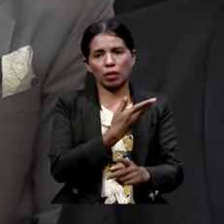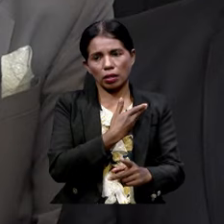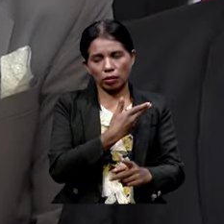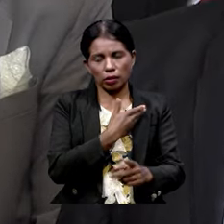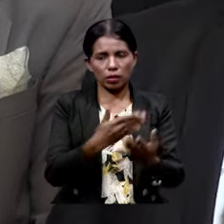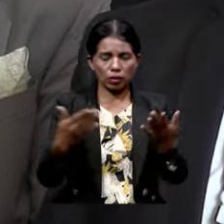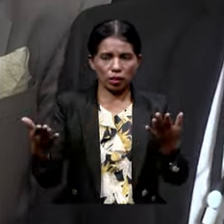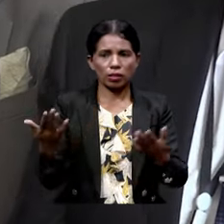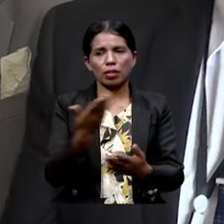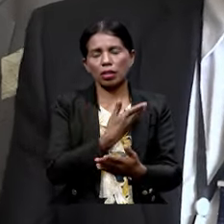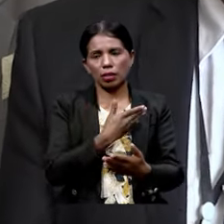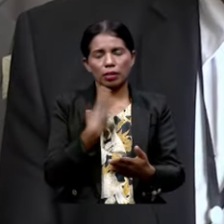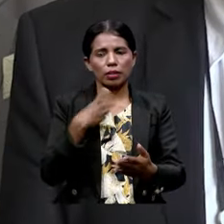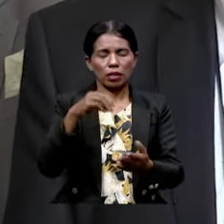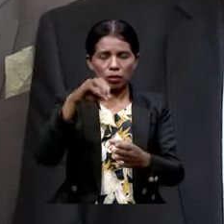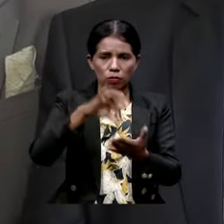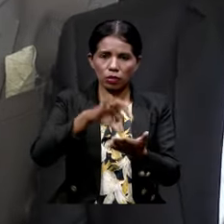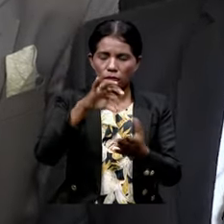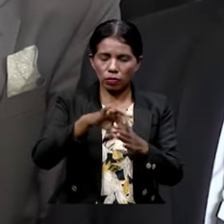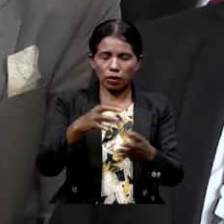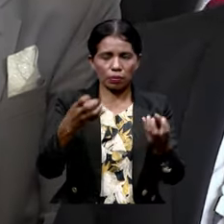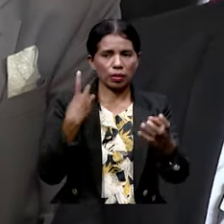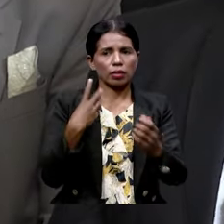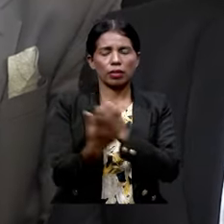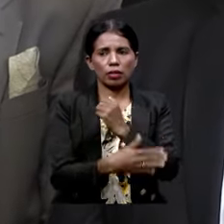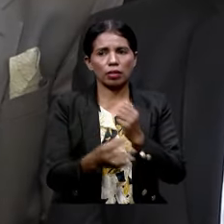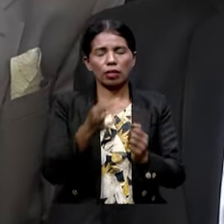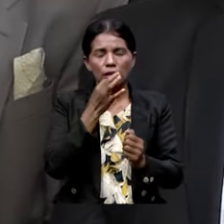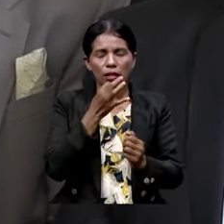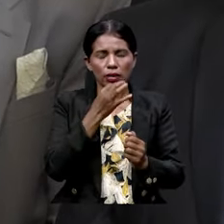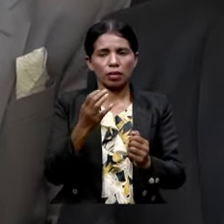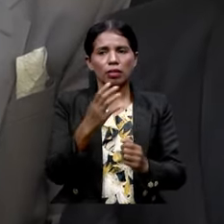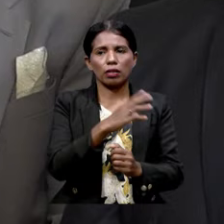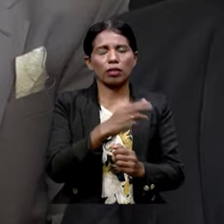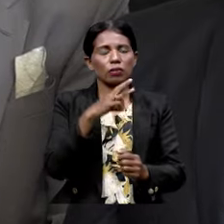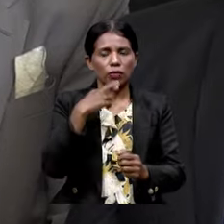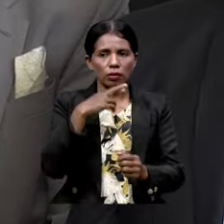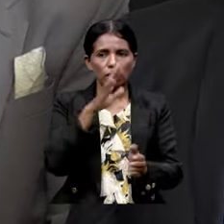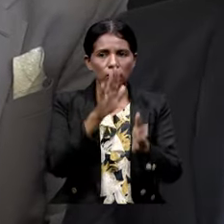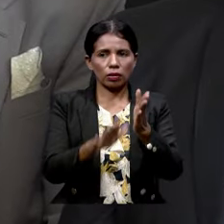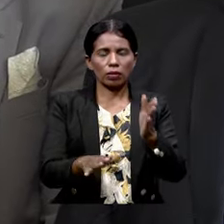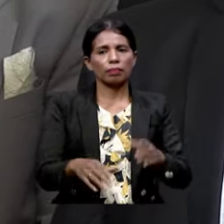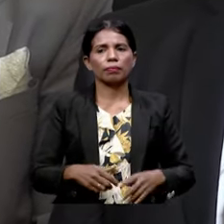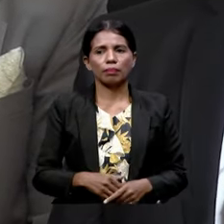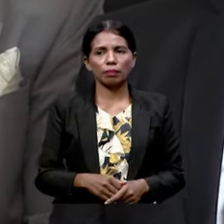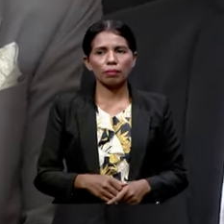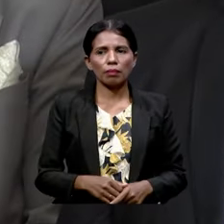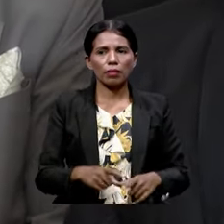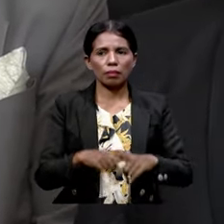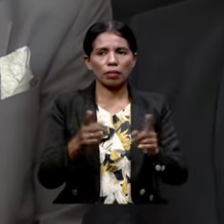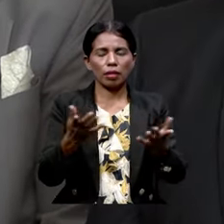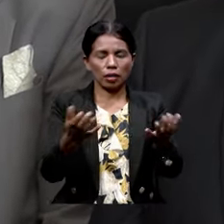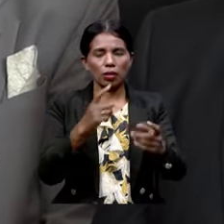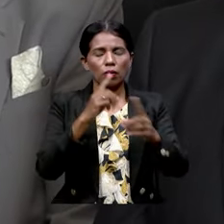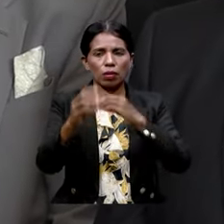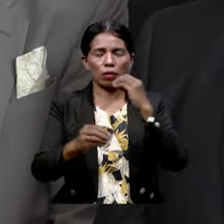caro liutan. Para ir produz barra liutan, e retrelar, e consumo relar, fos si tu. É solução, Magdané. Para ver a cara que explica quando